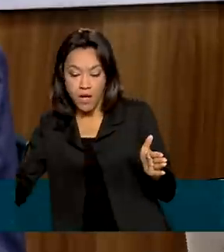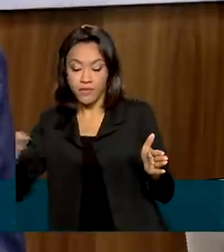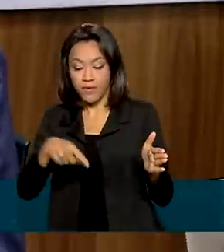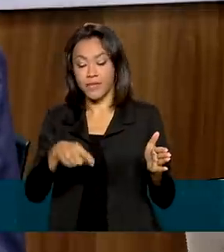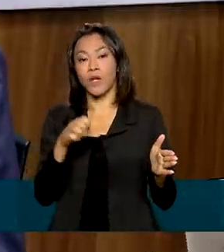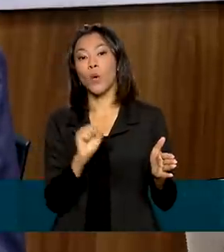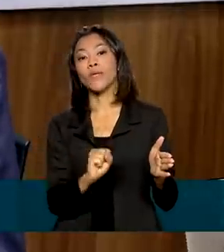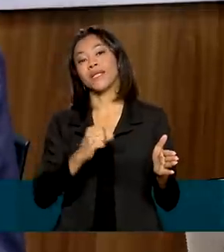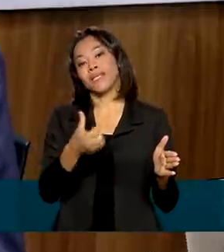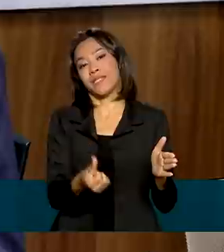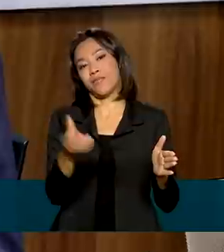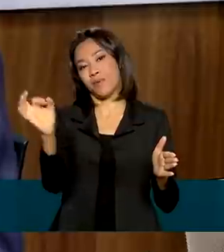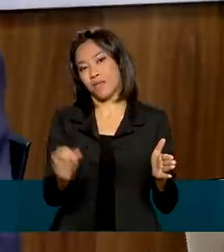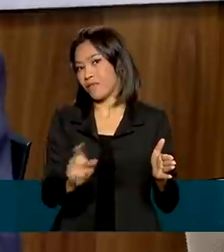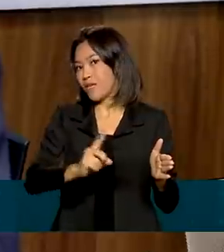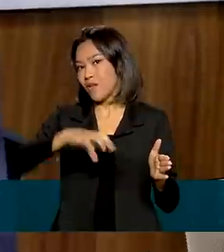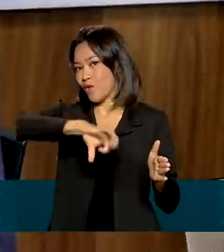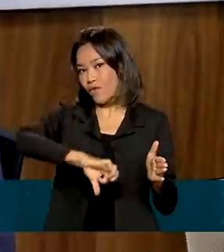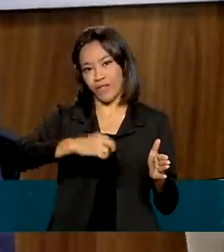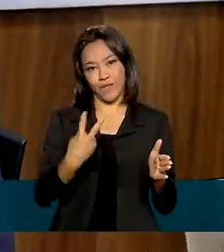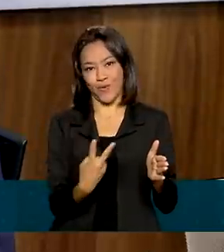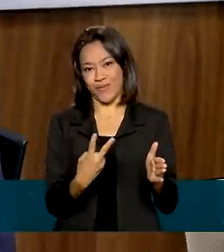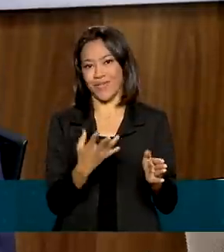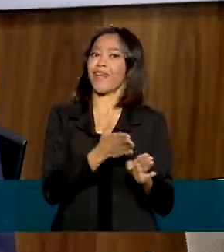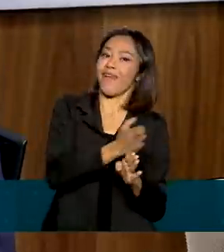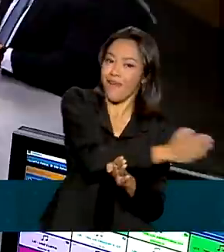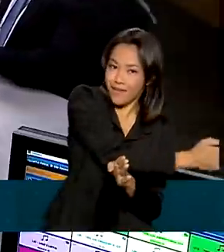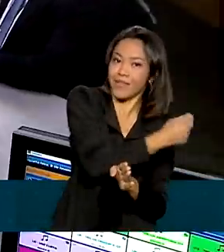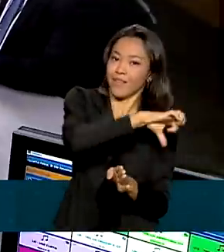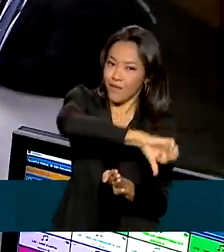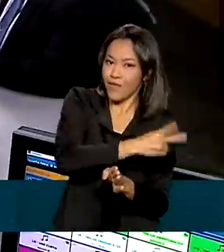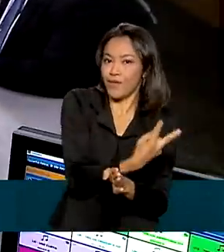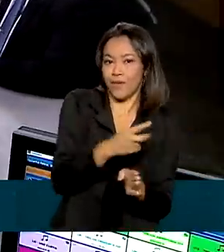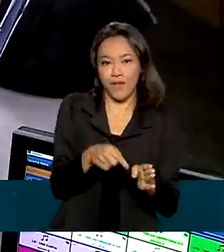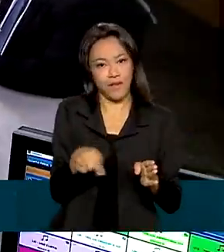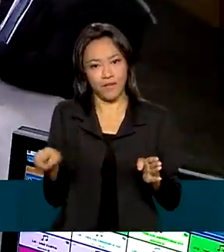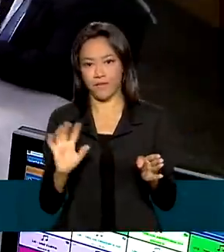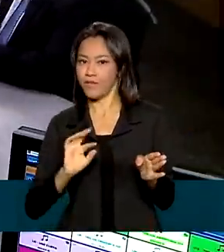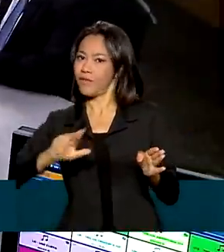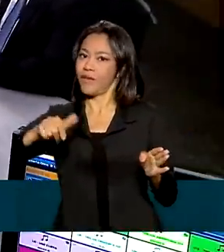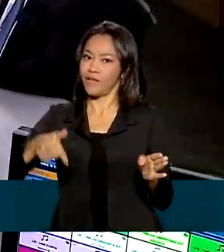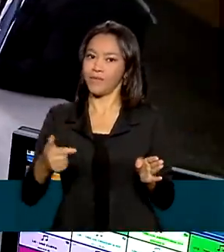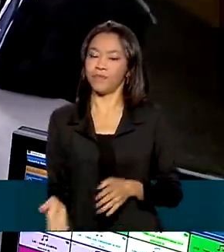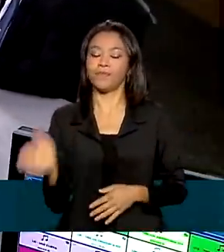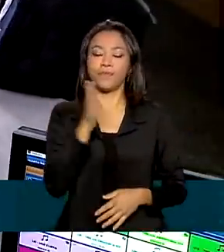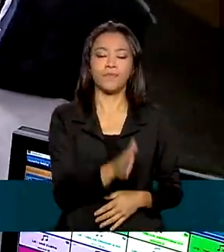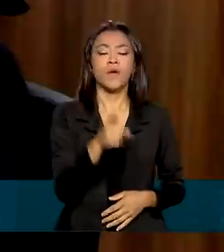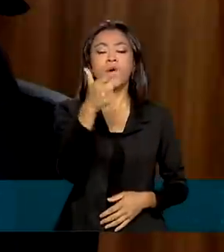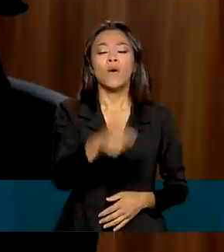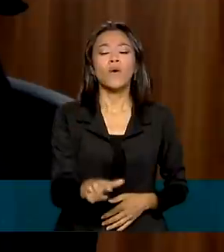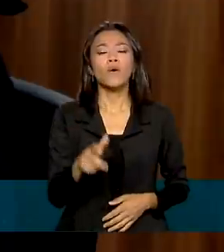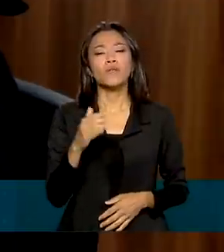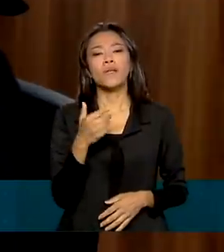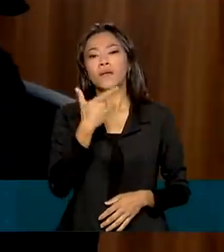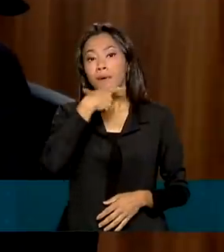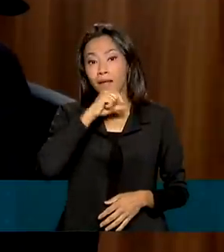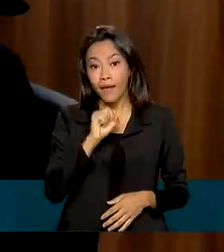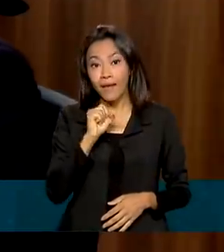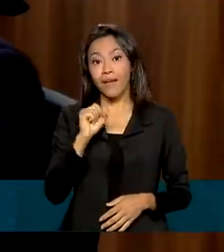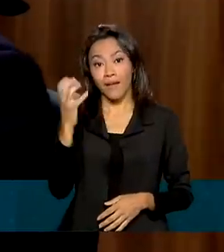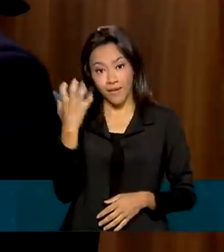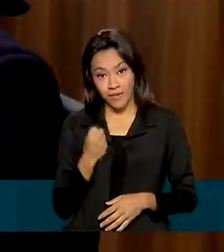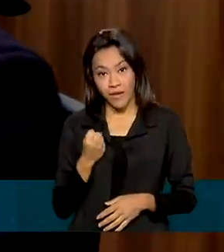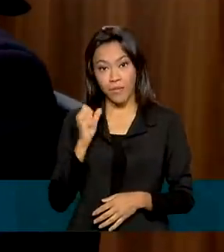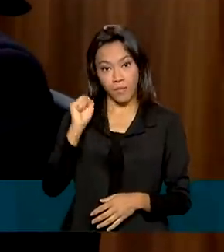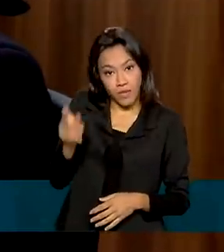será de 86 por 192 posição Presidente outro assunto importantíssimo especial para os beneficiários do INSS